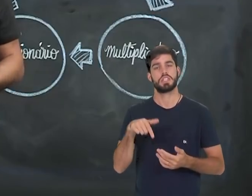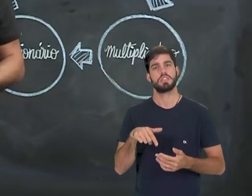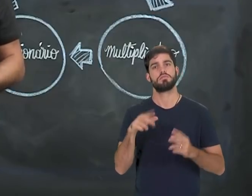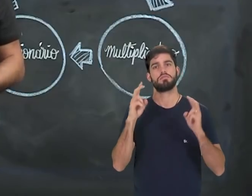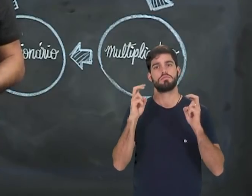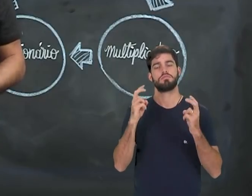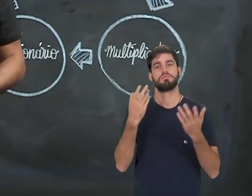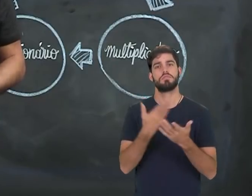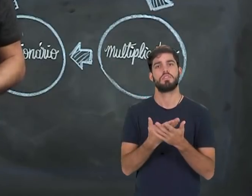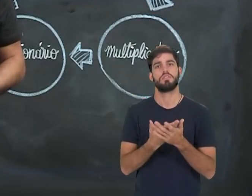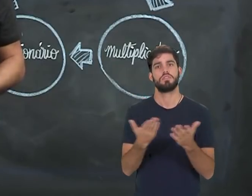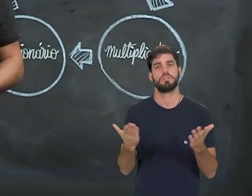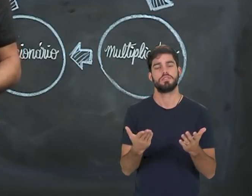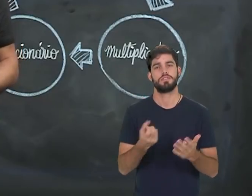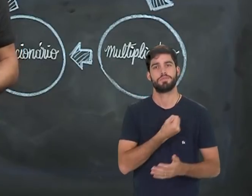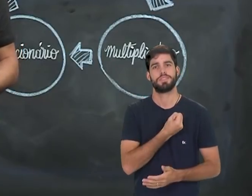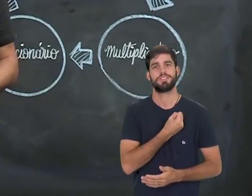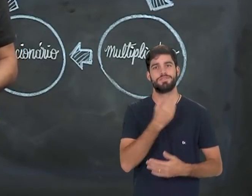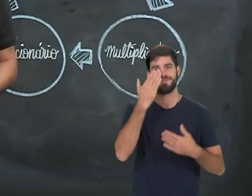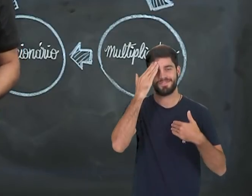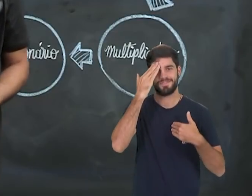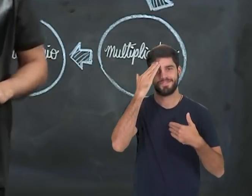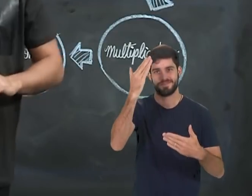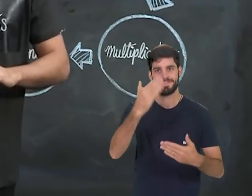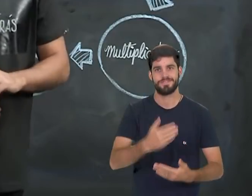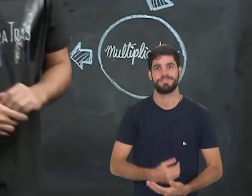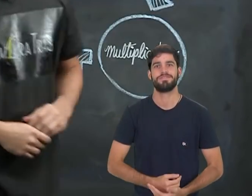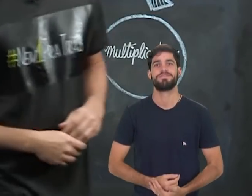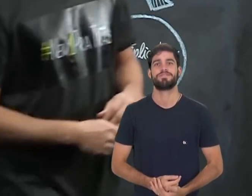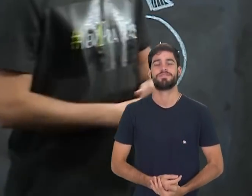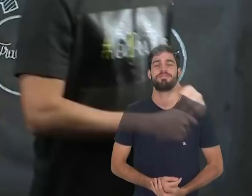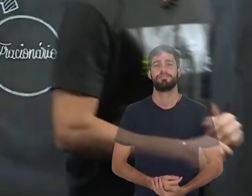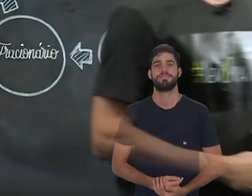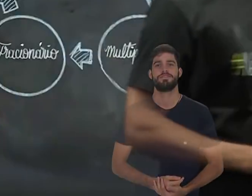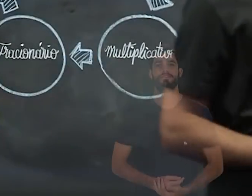tema da aula de hoje, ok? Numeral. Muito obrigado.